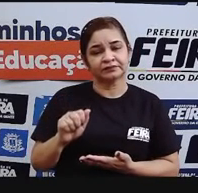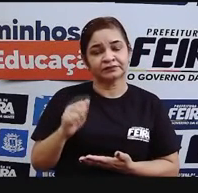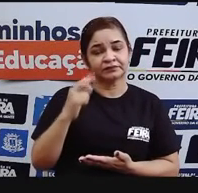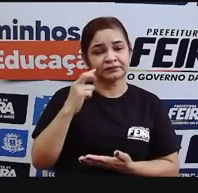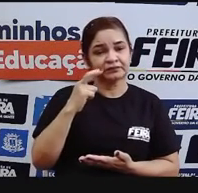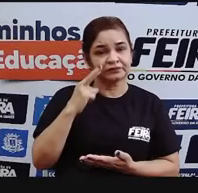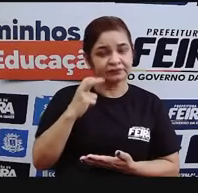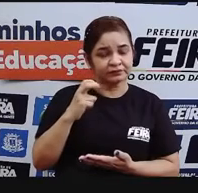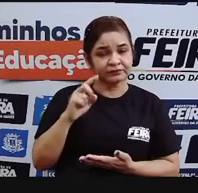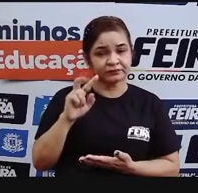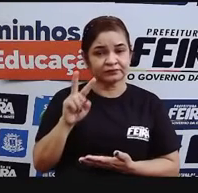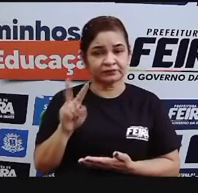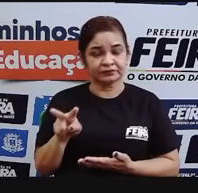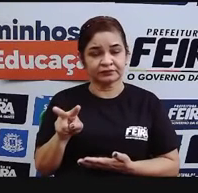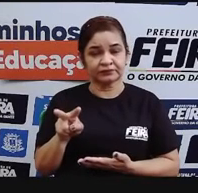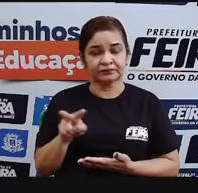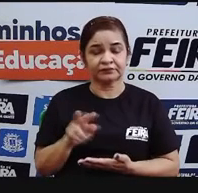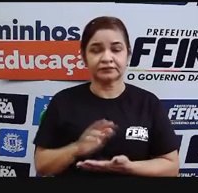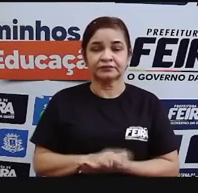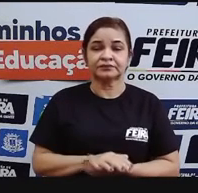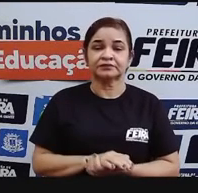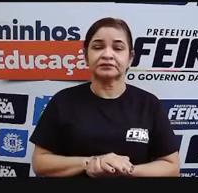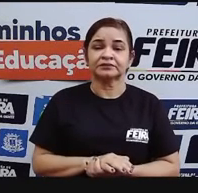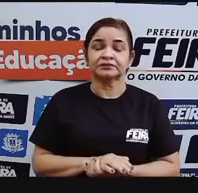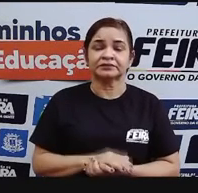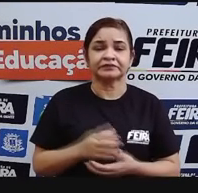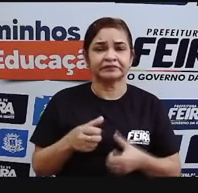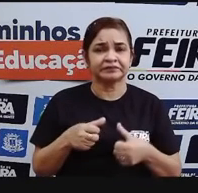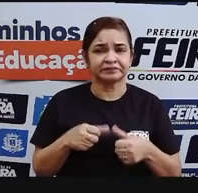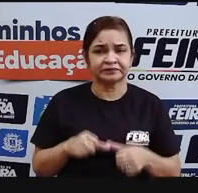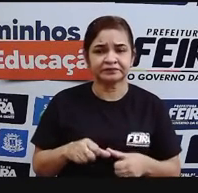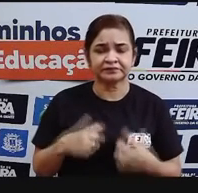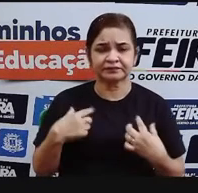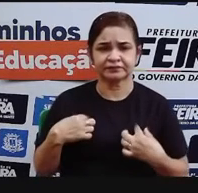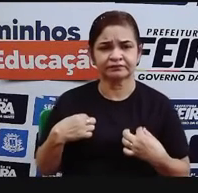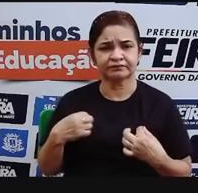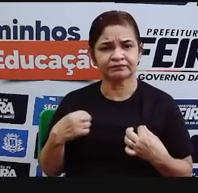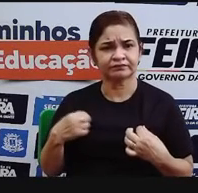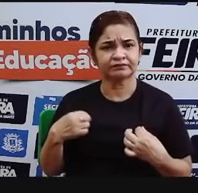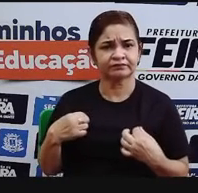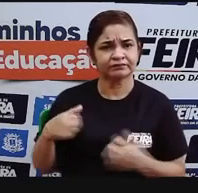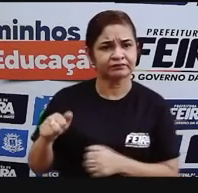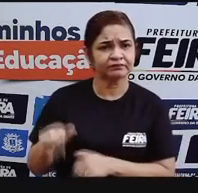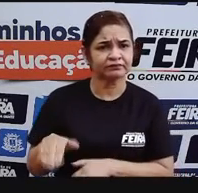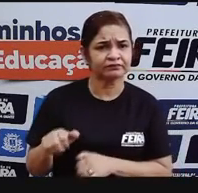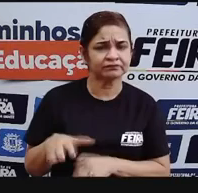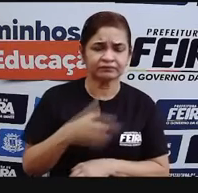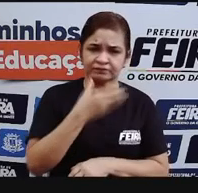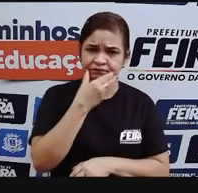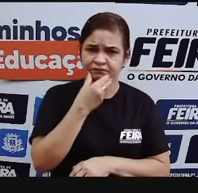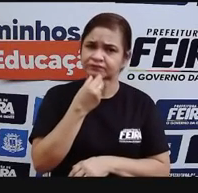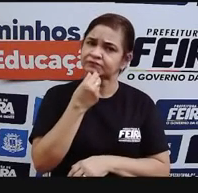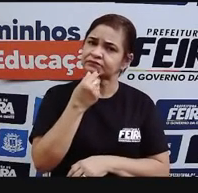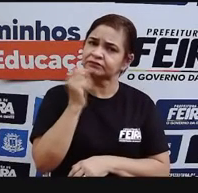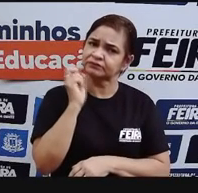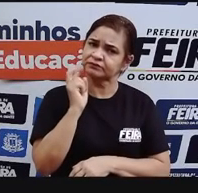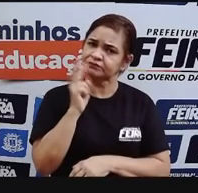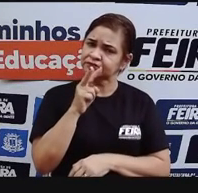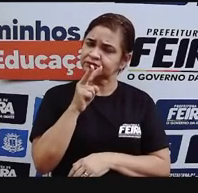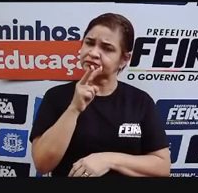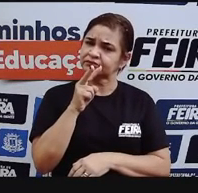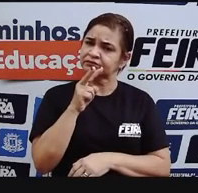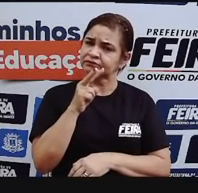podem observar aqui nessa pintura, ela está vestida como um soldado, né? Com